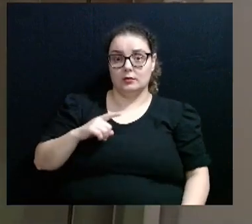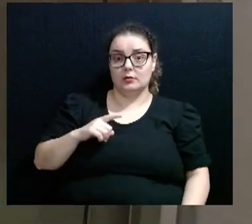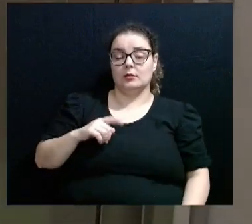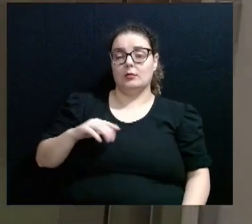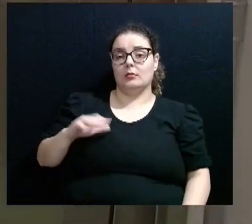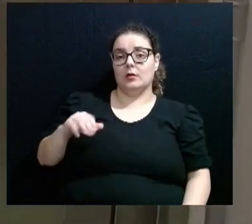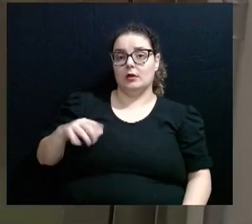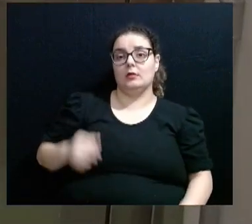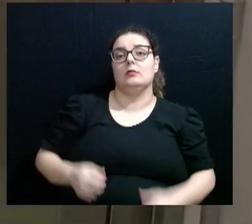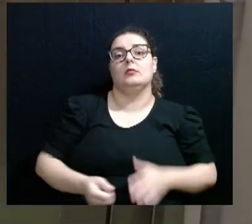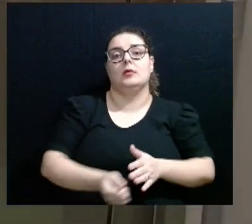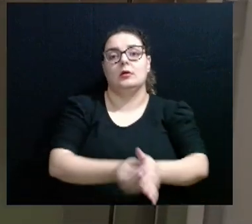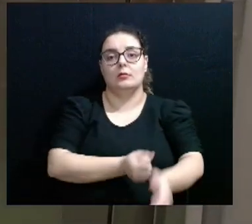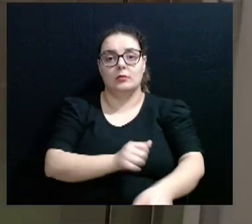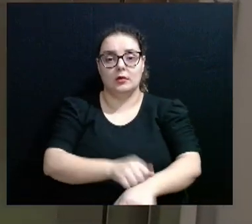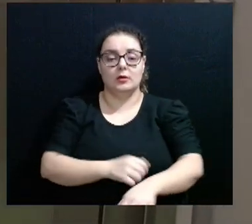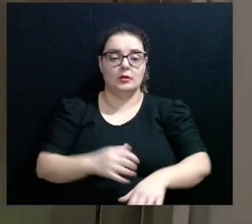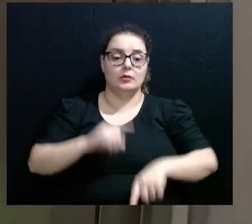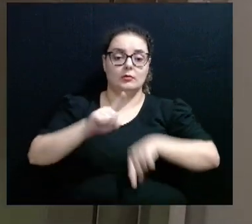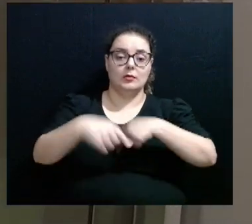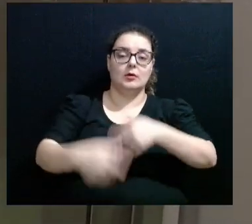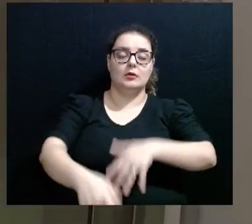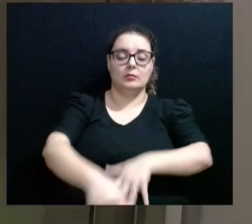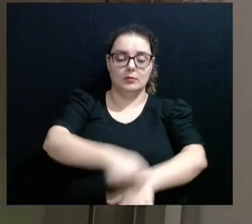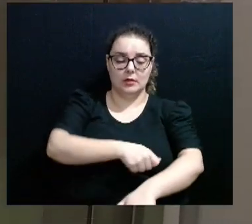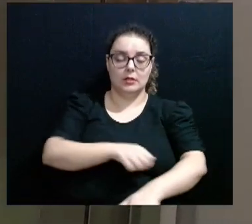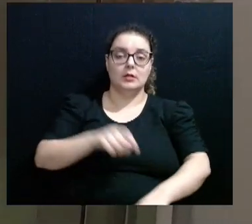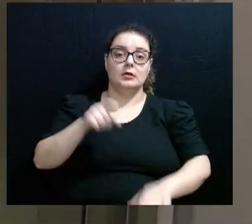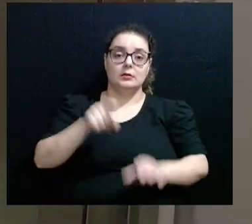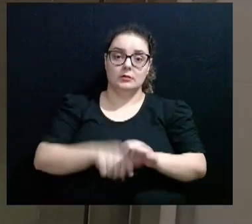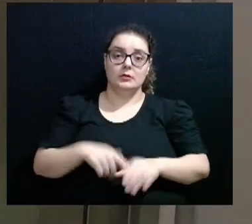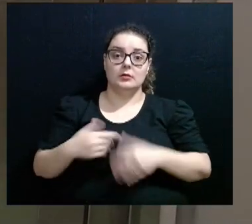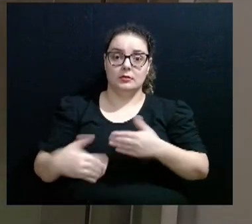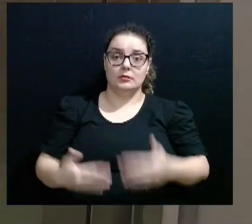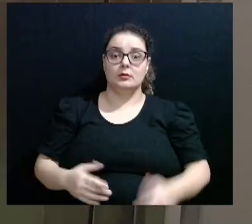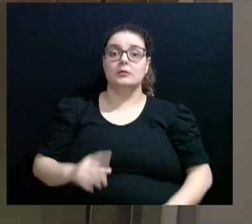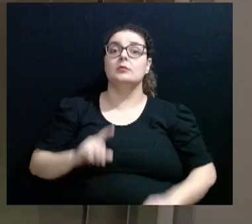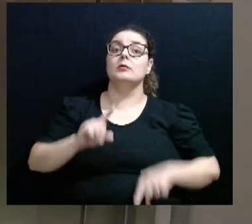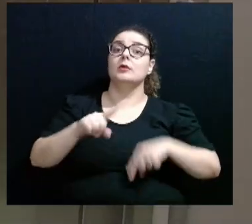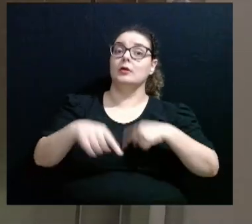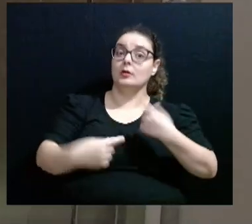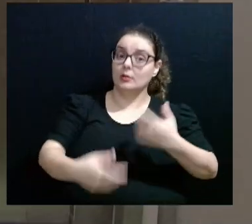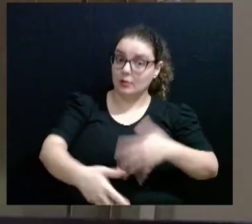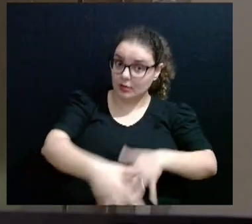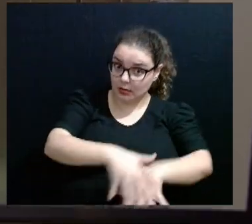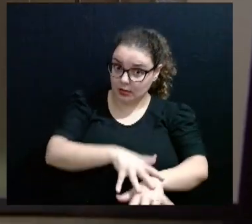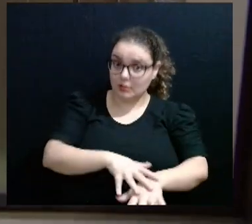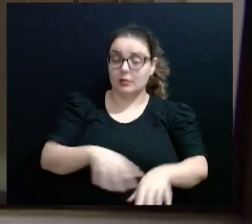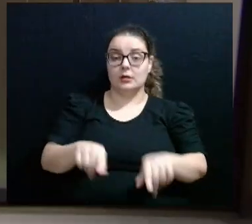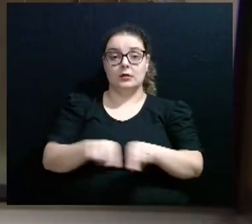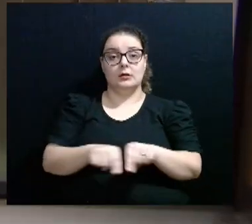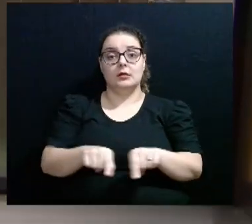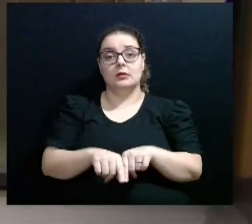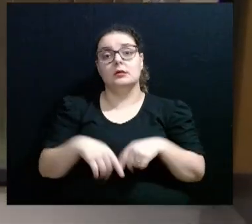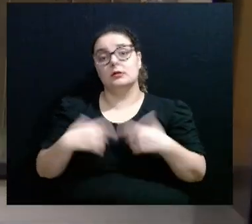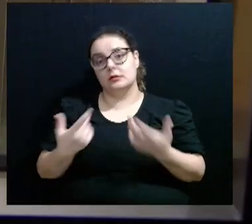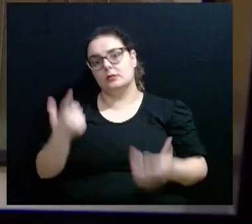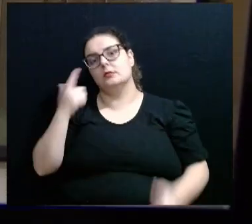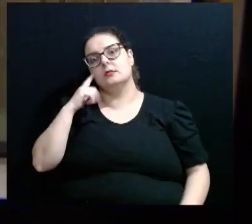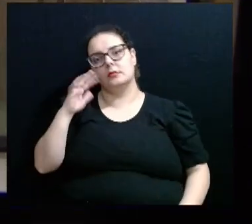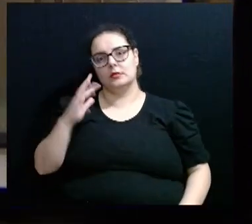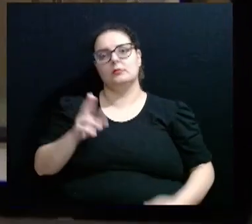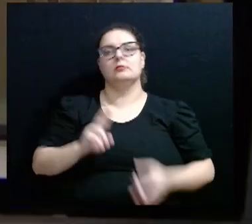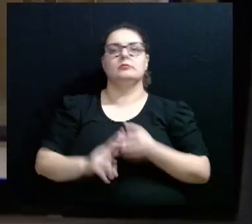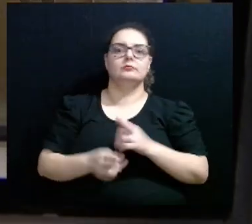por cima. E dependendo do procedimento, você pode ter até outras luvas por cima dele. Então, você imagina que a habilidade motora vai ficar